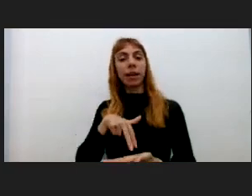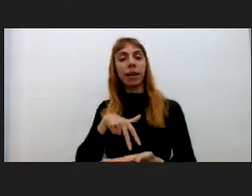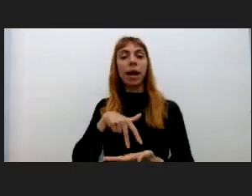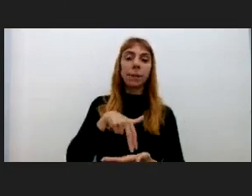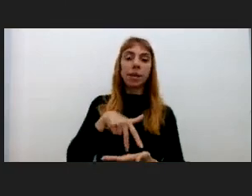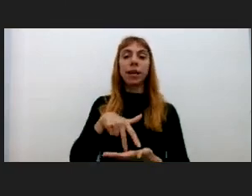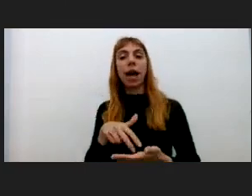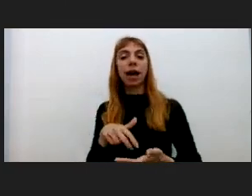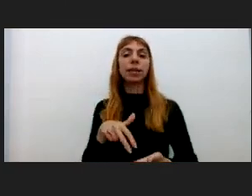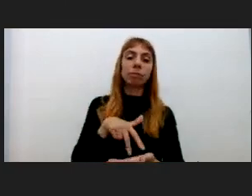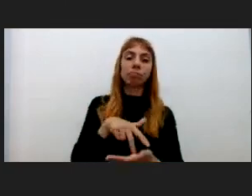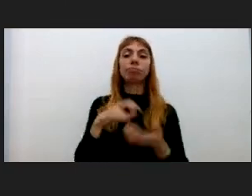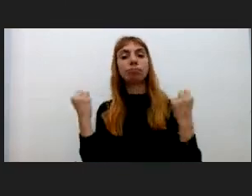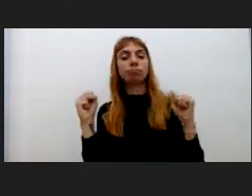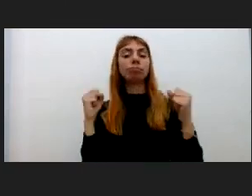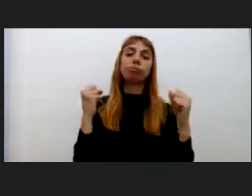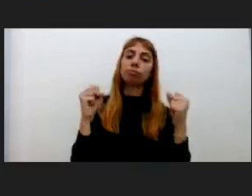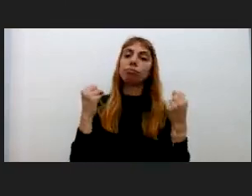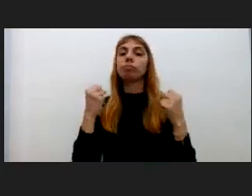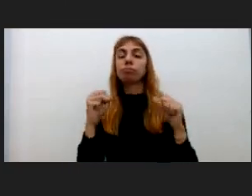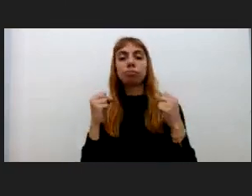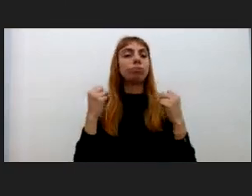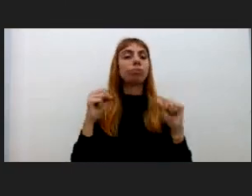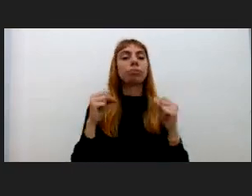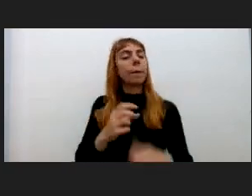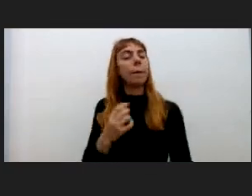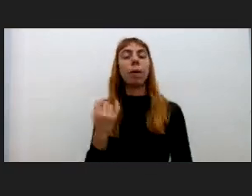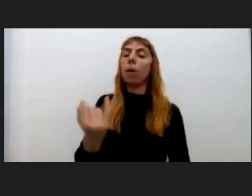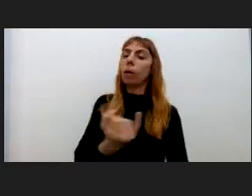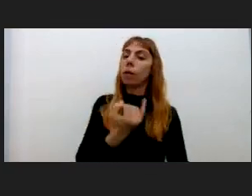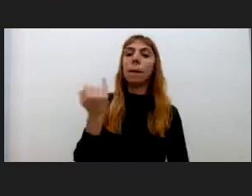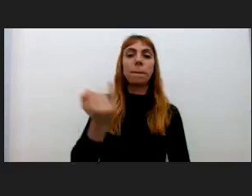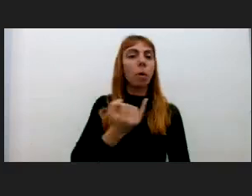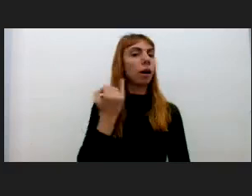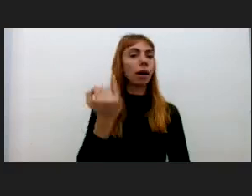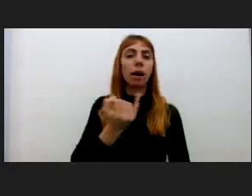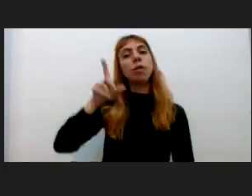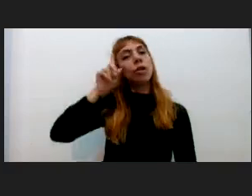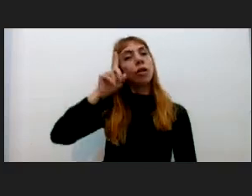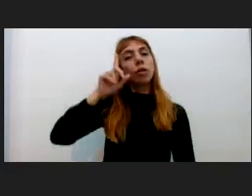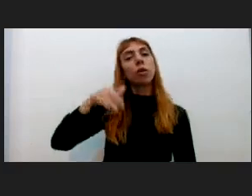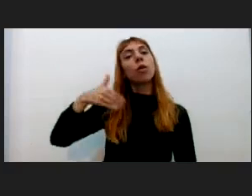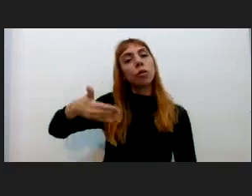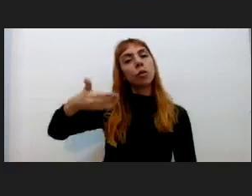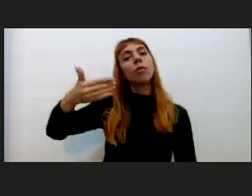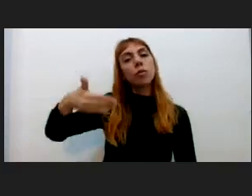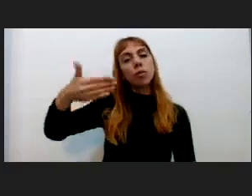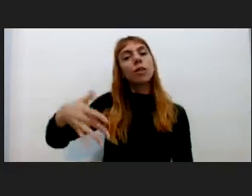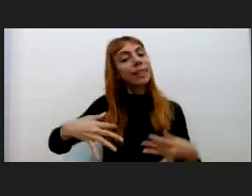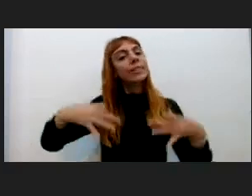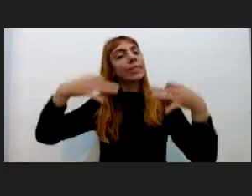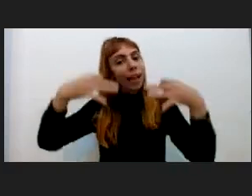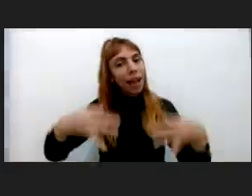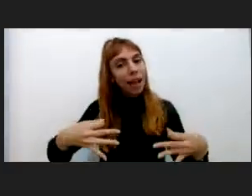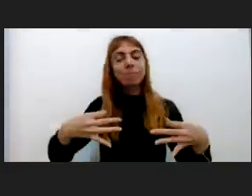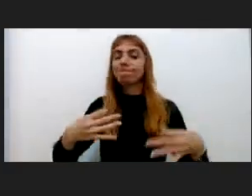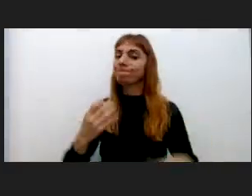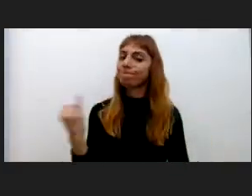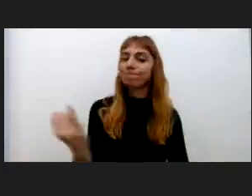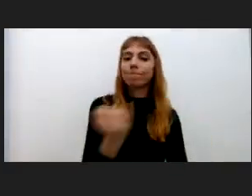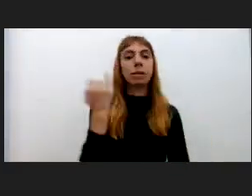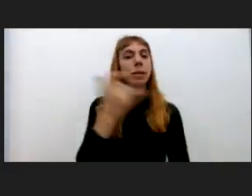fazer é, atividade física regular é crucial, protege o